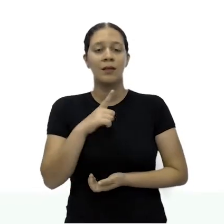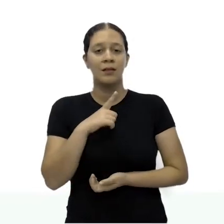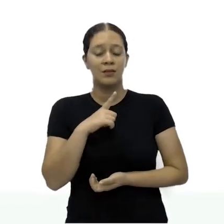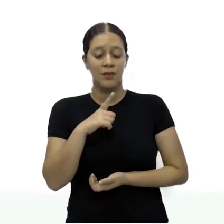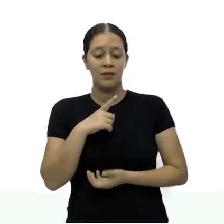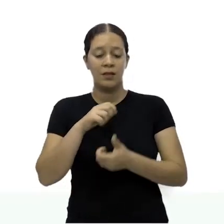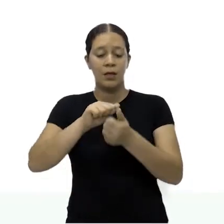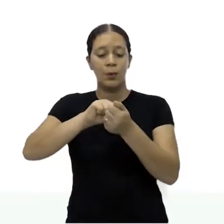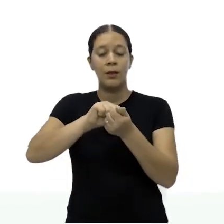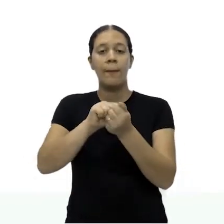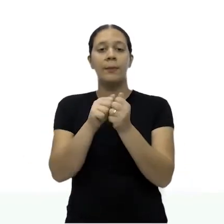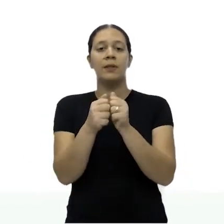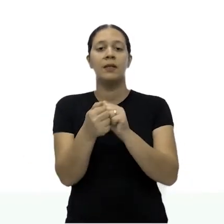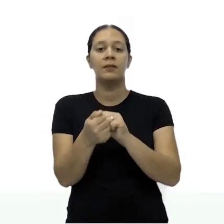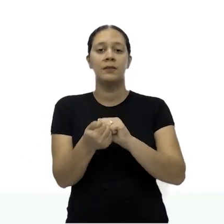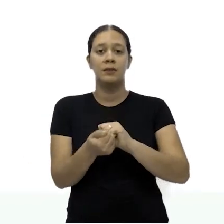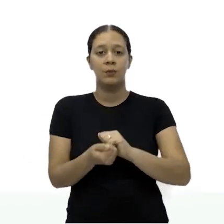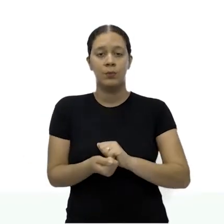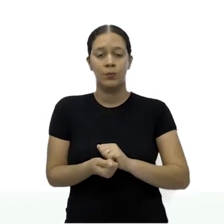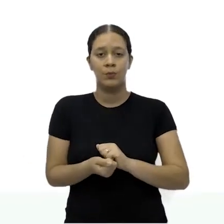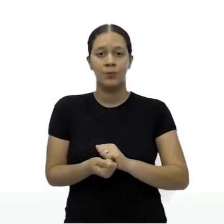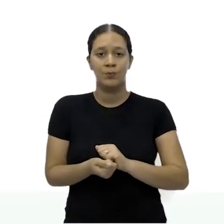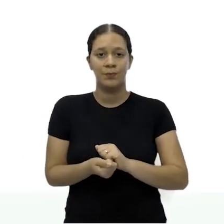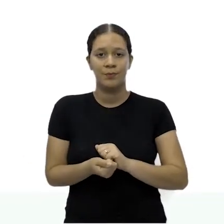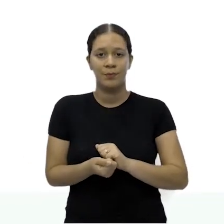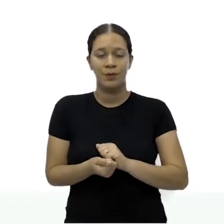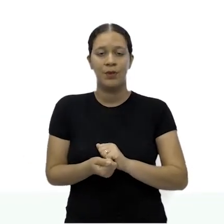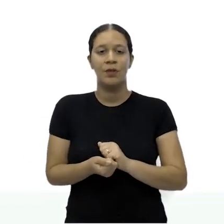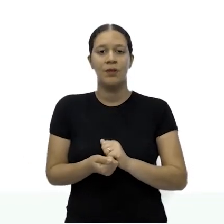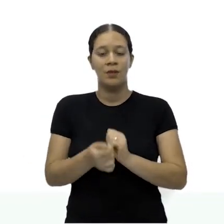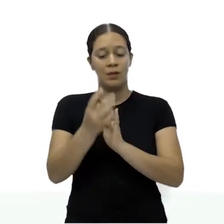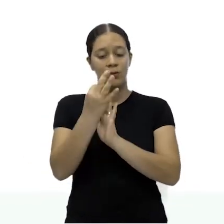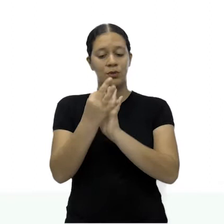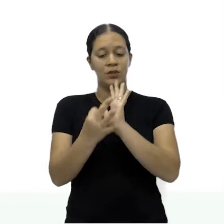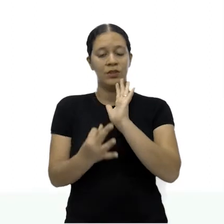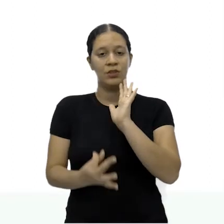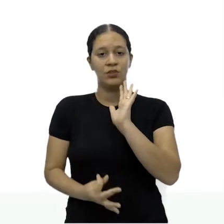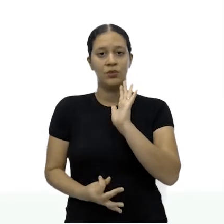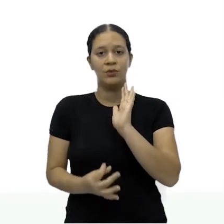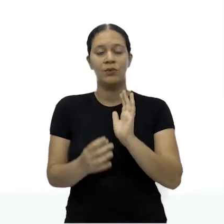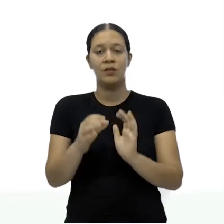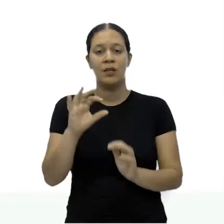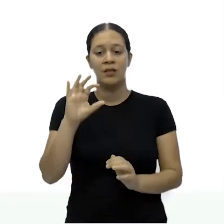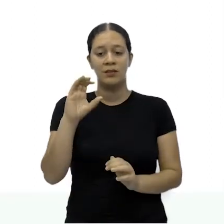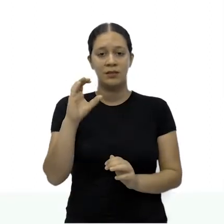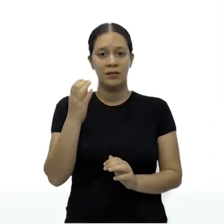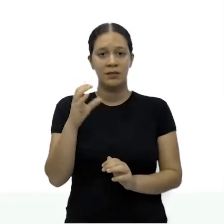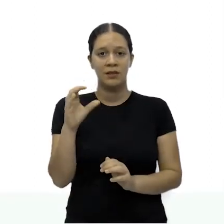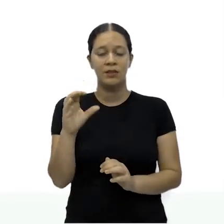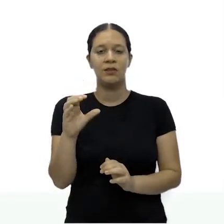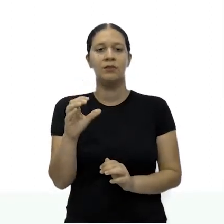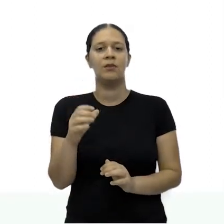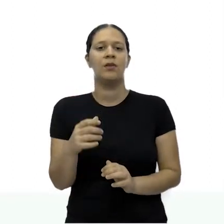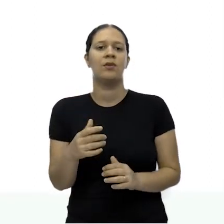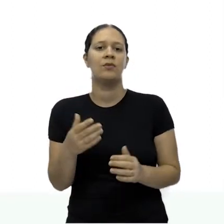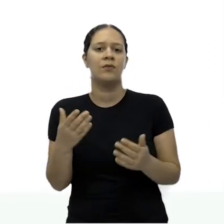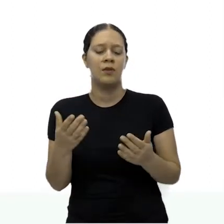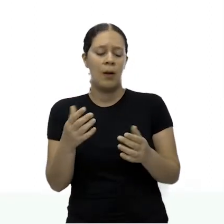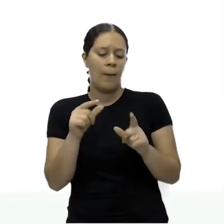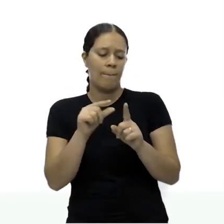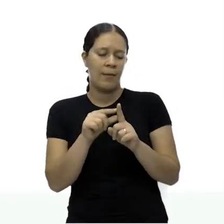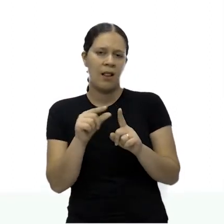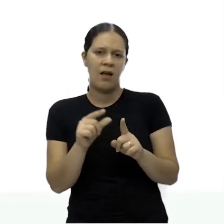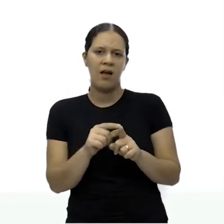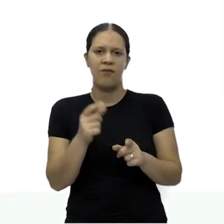Vai ter uma adaptação. O texto científico é uma produção rebuscada, refinada,